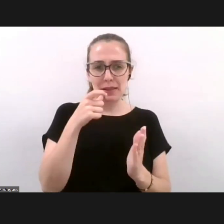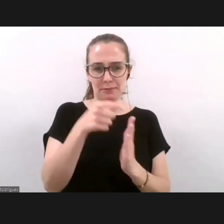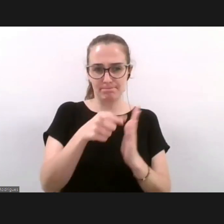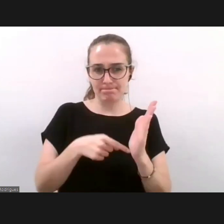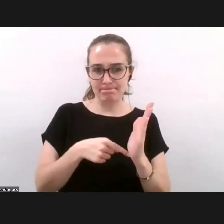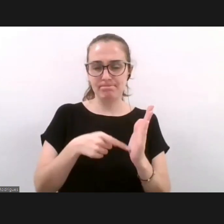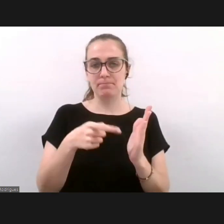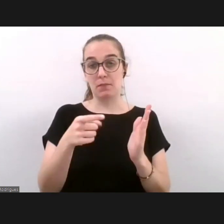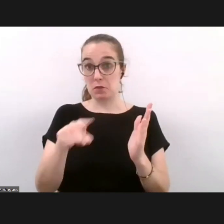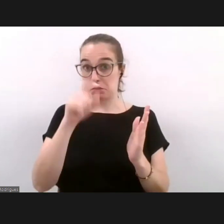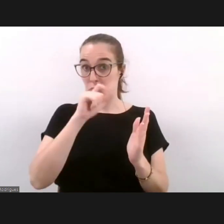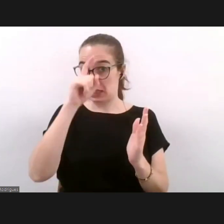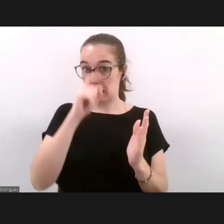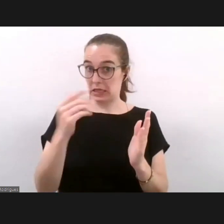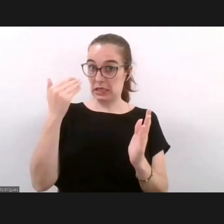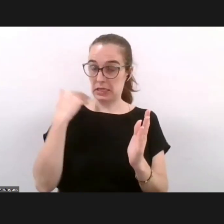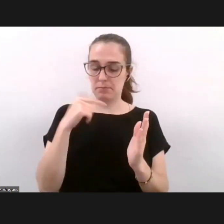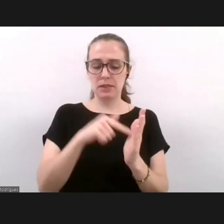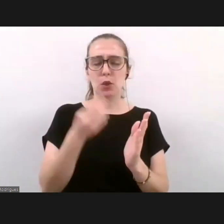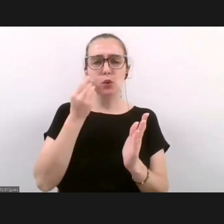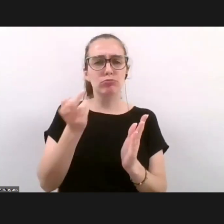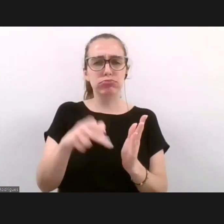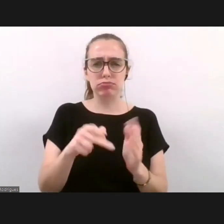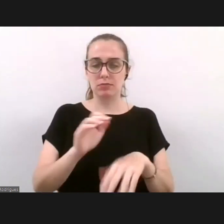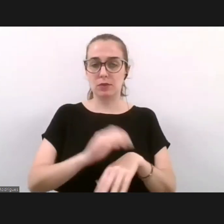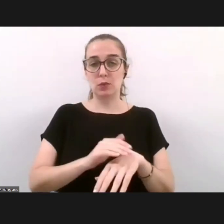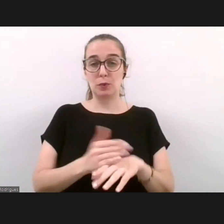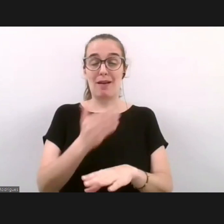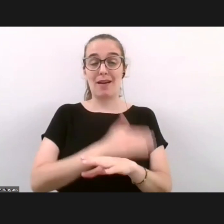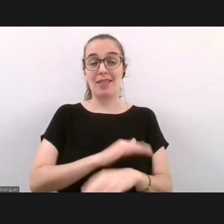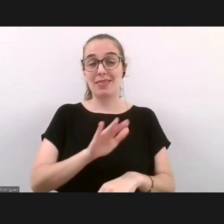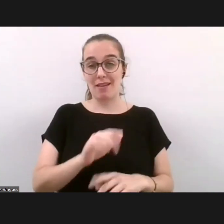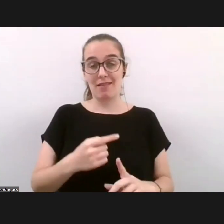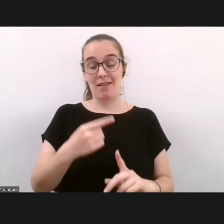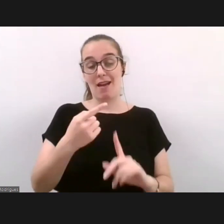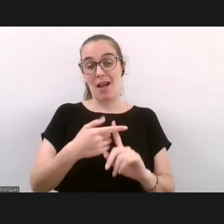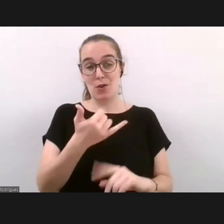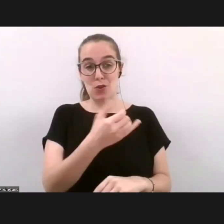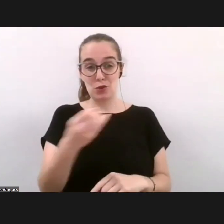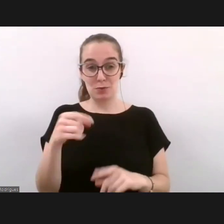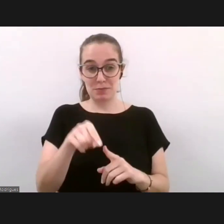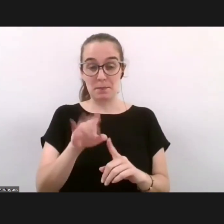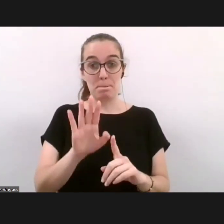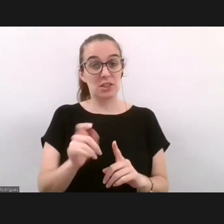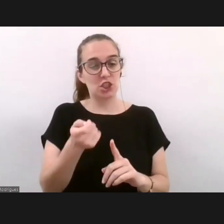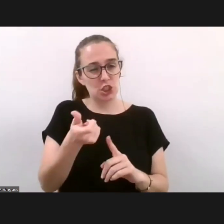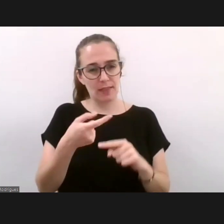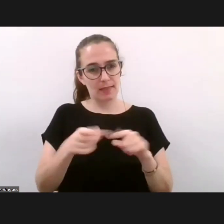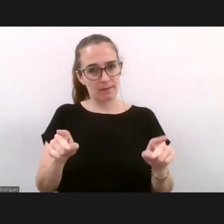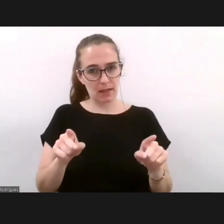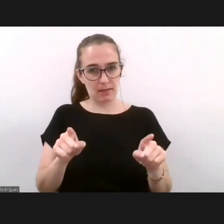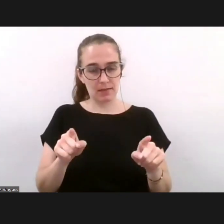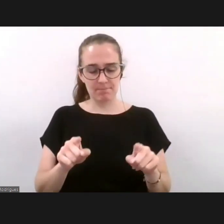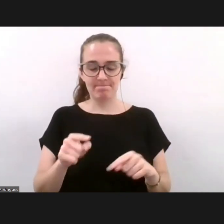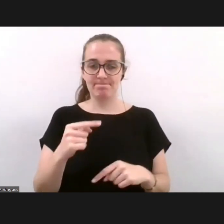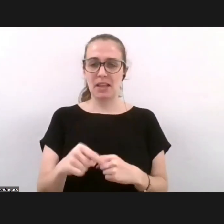como todos se recordarão, surge na sequência dos objetivos do milénio, é, no entanto, bastante diferente em dimensões que são